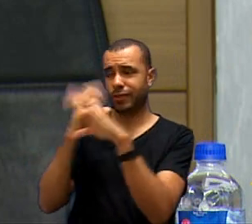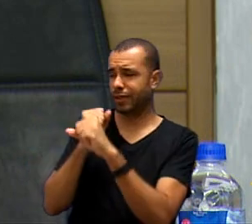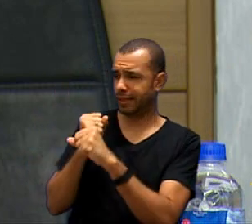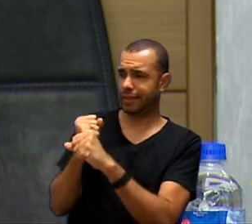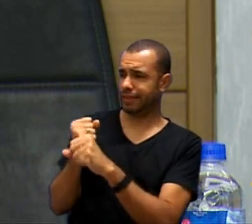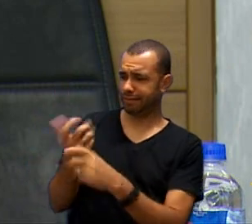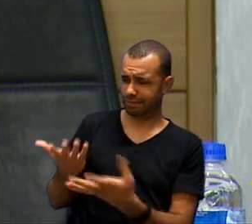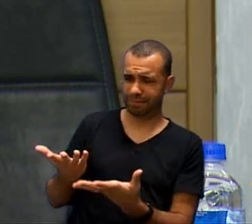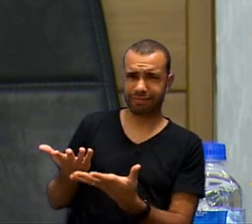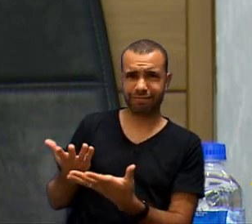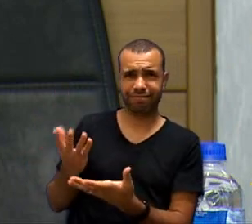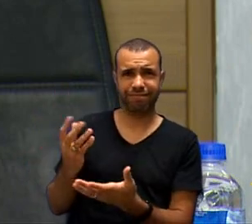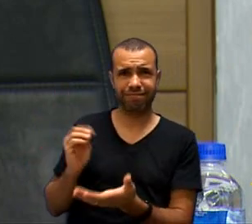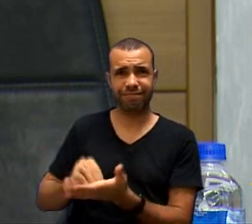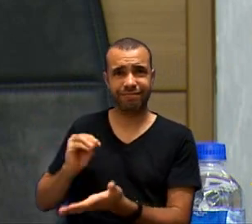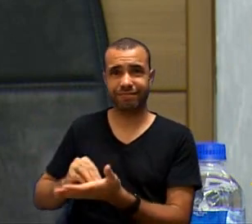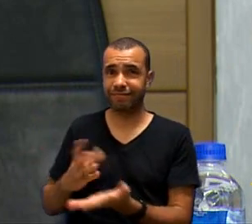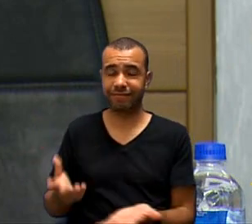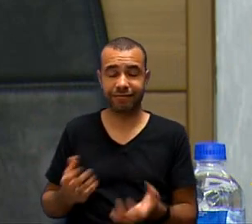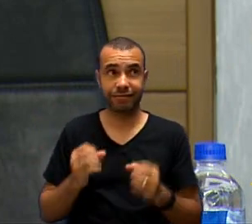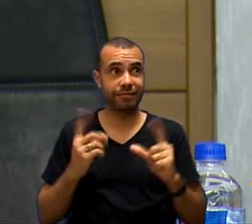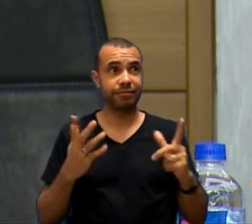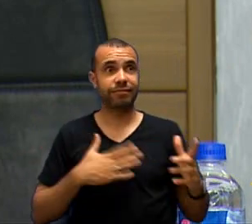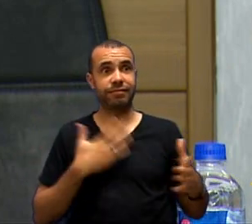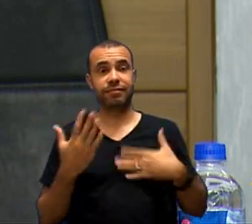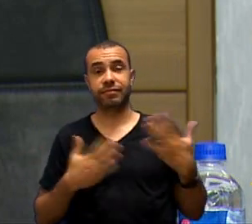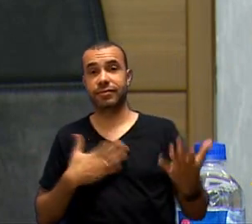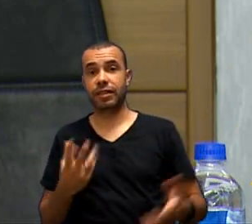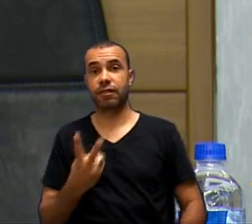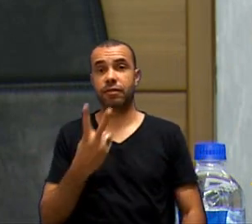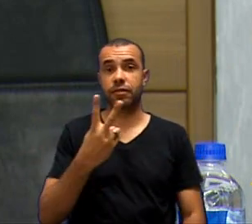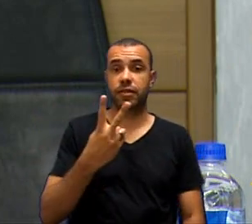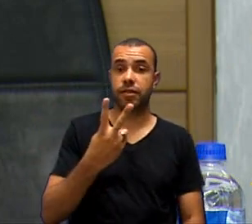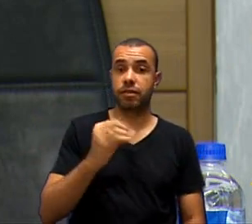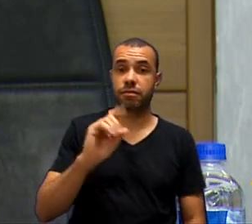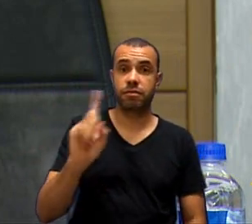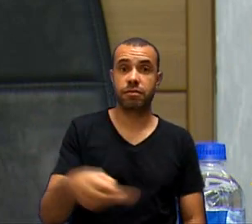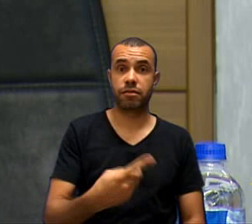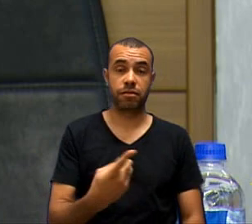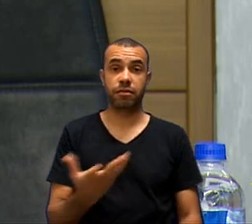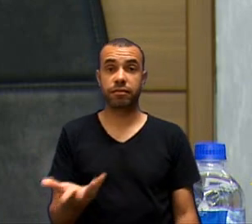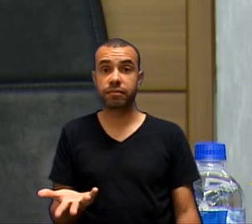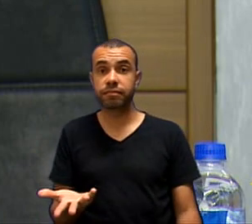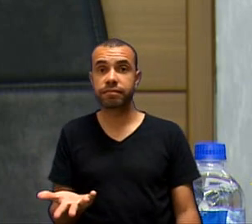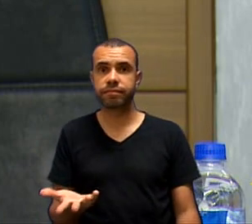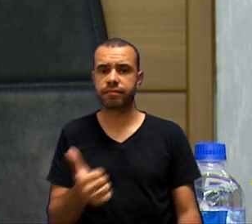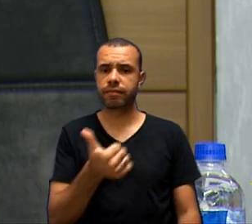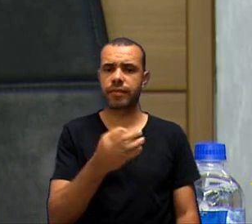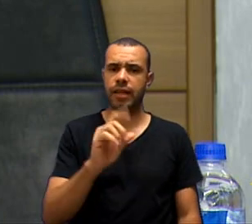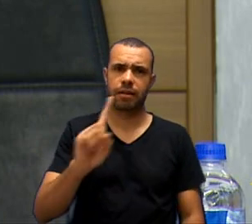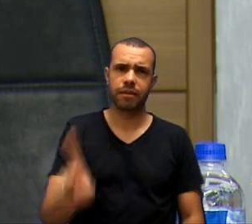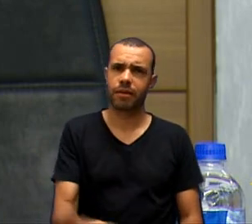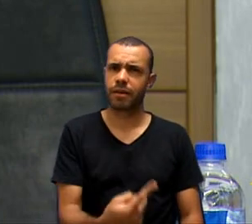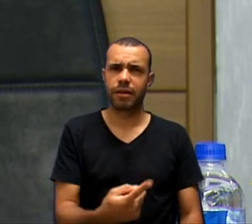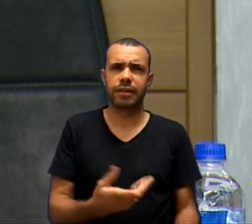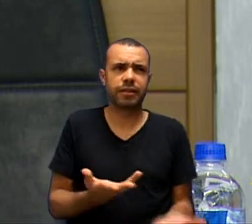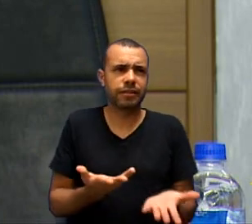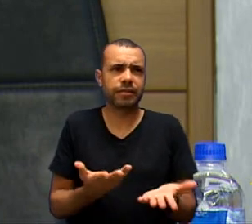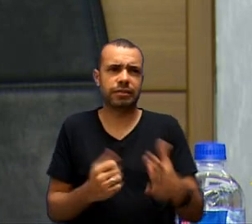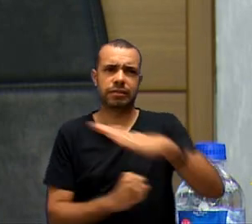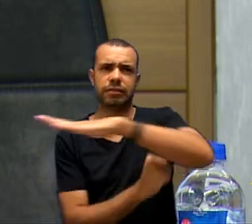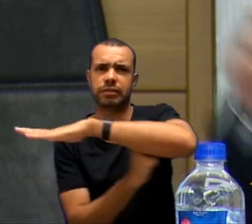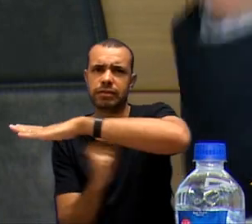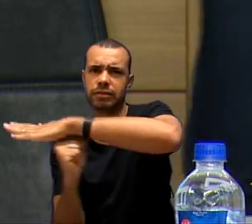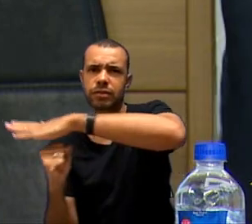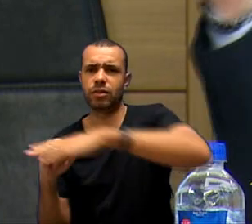uma realidade. Só que aí as contratações de 20 milhões de publicidade, que ele falou assim, olha, o Pérez falou, pô, 10 milhões um viaduto da